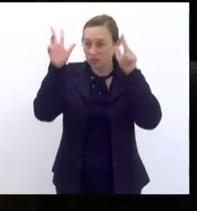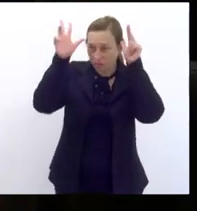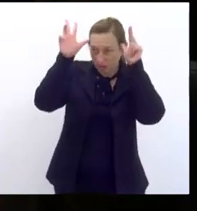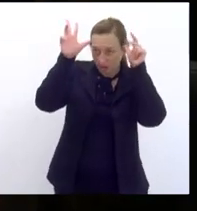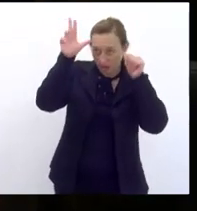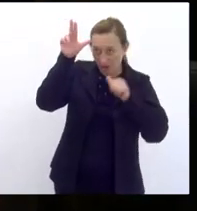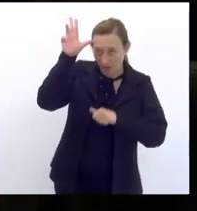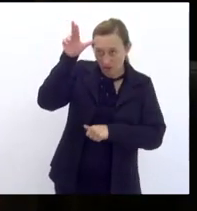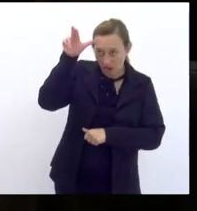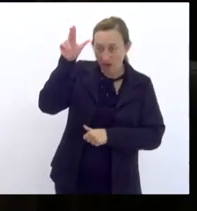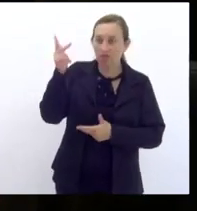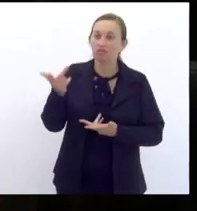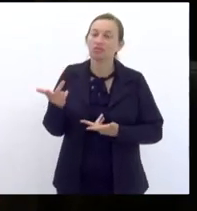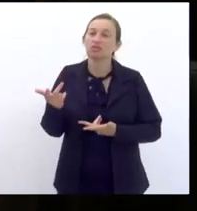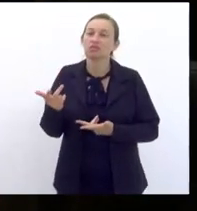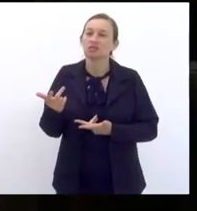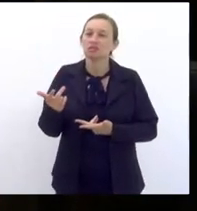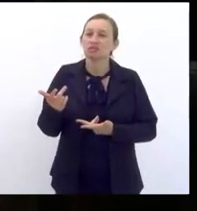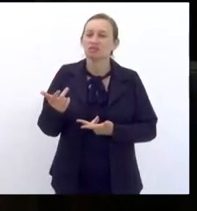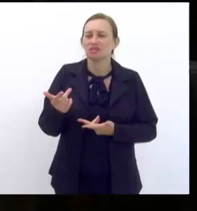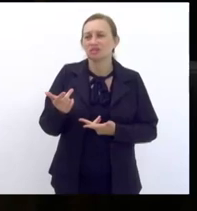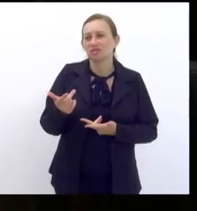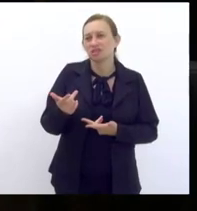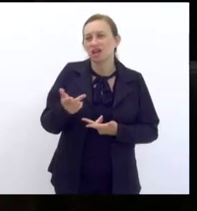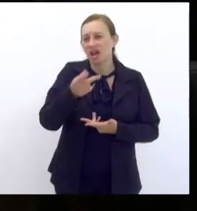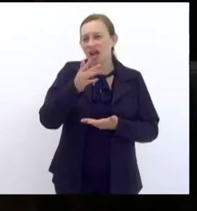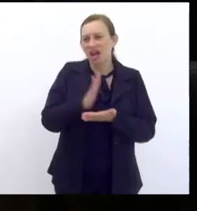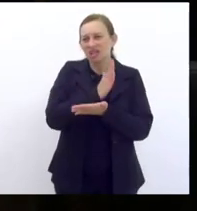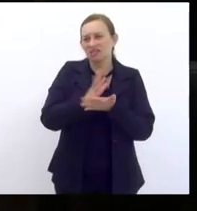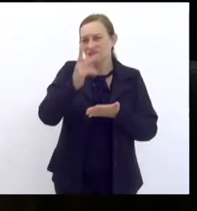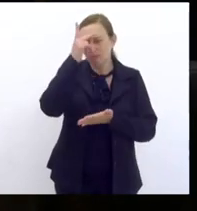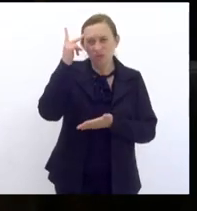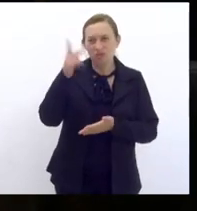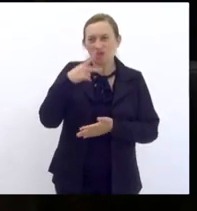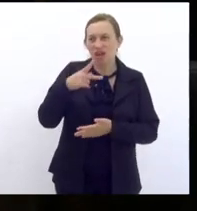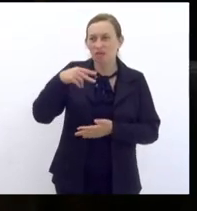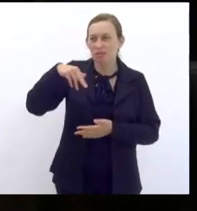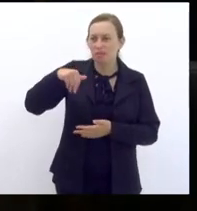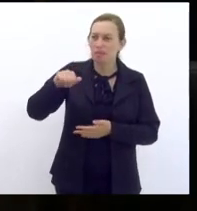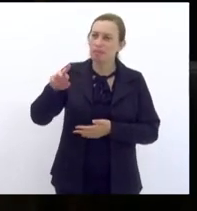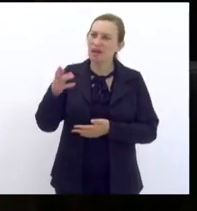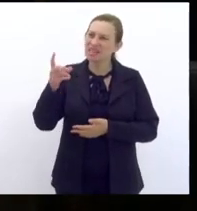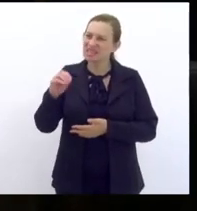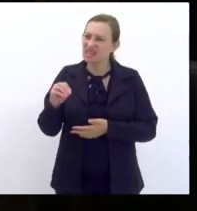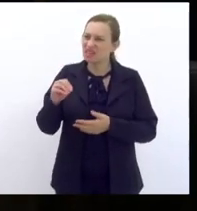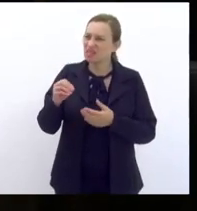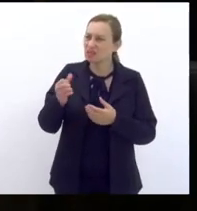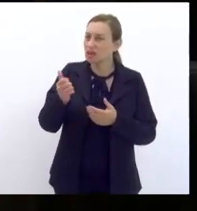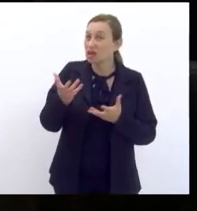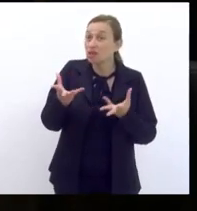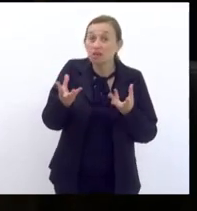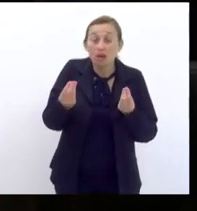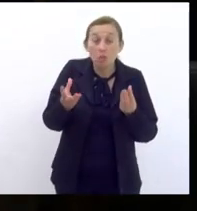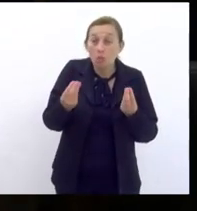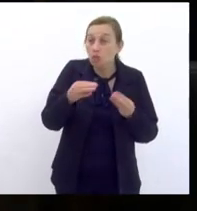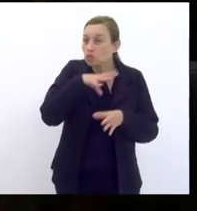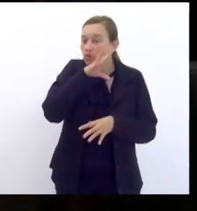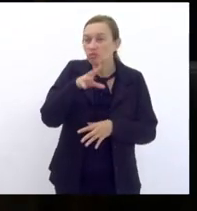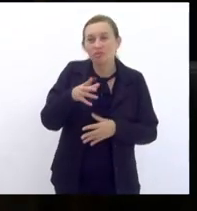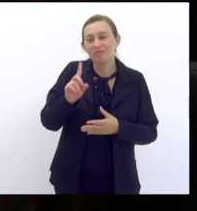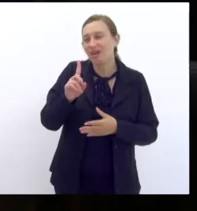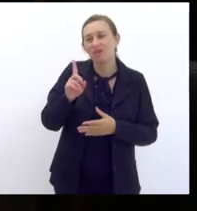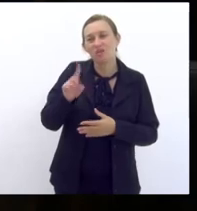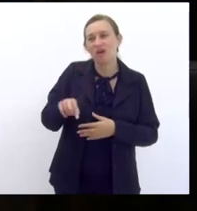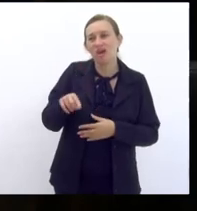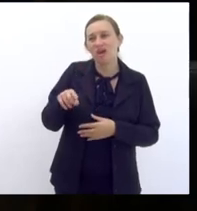que lá e às vezes as pessoas falam assim São Marcelo você vocês têm animais demais demais mas não é a suipa que quer